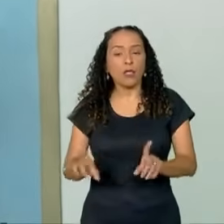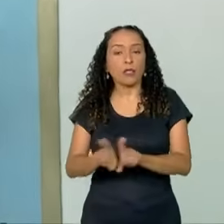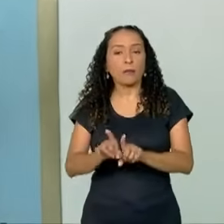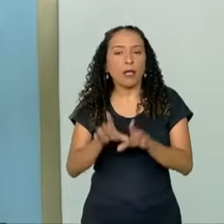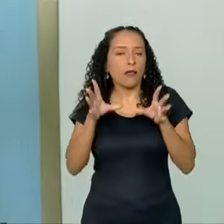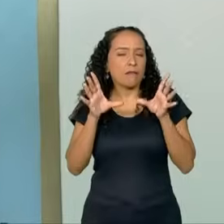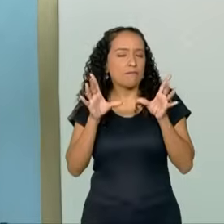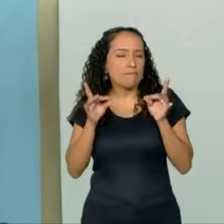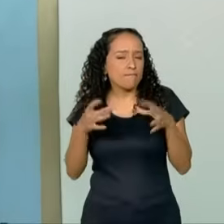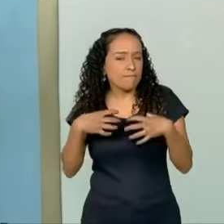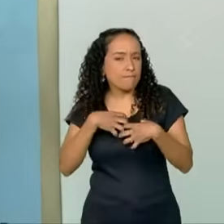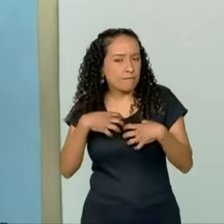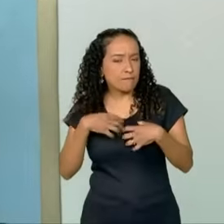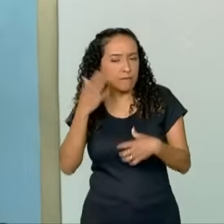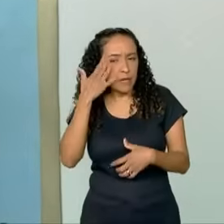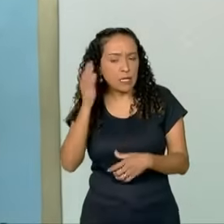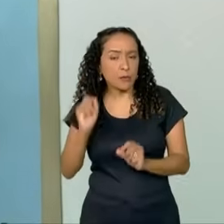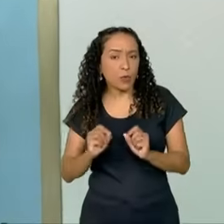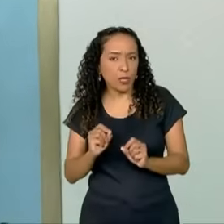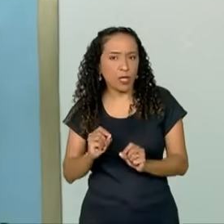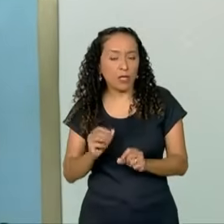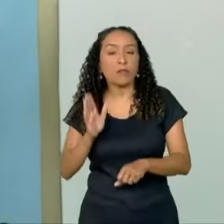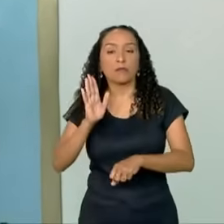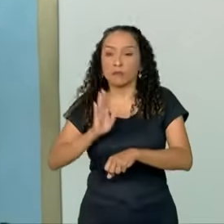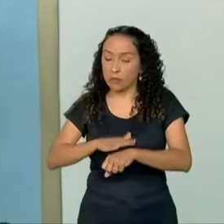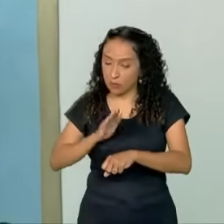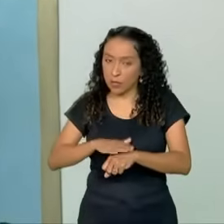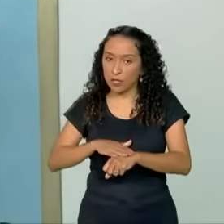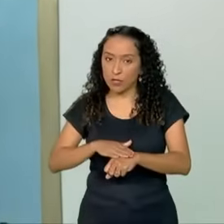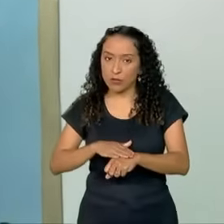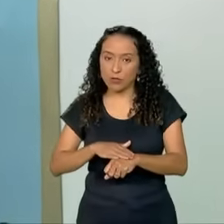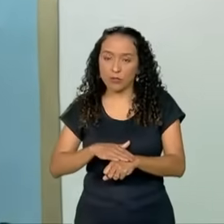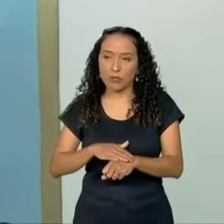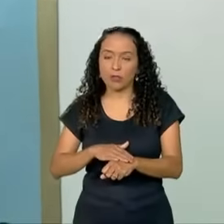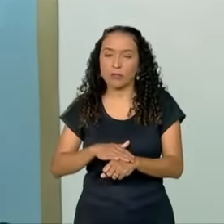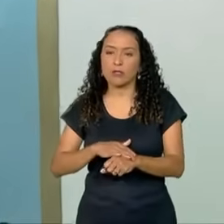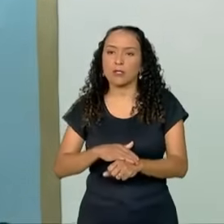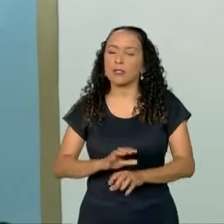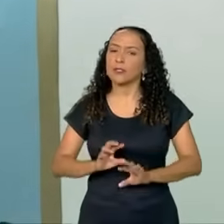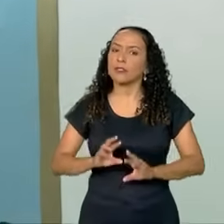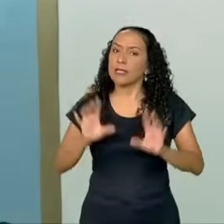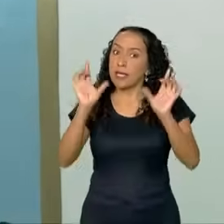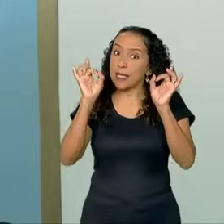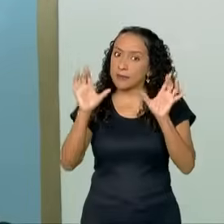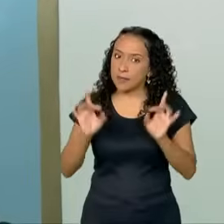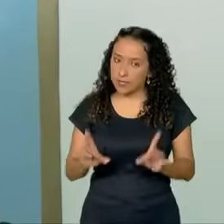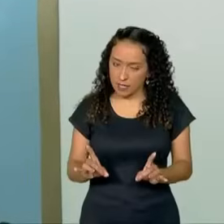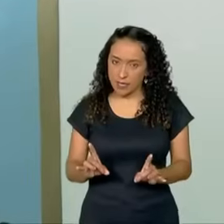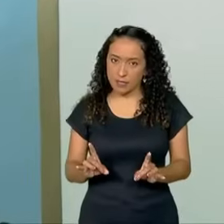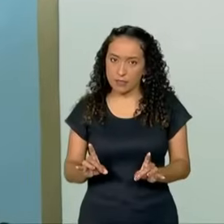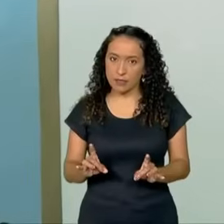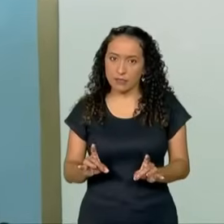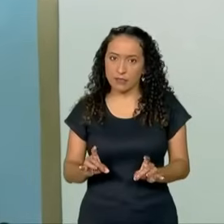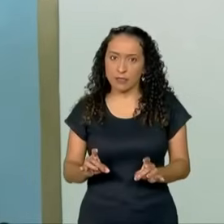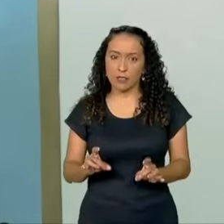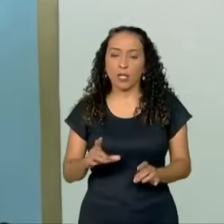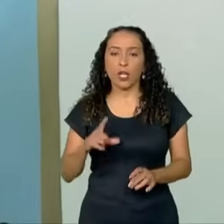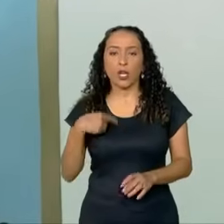sensibilidade para saber que em momentos excepcionais, nós devemos